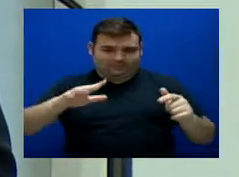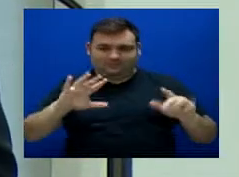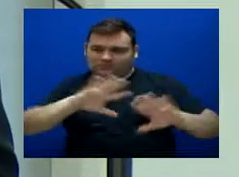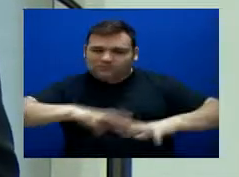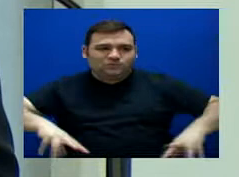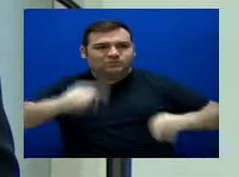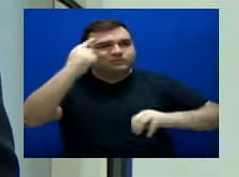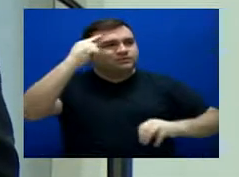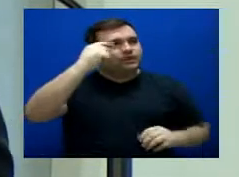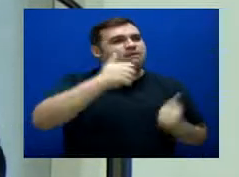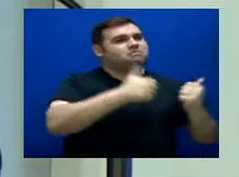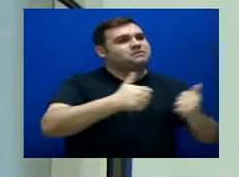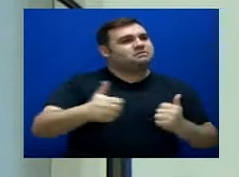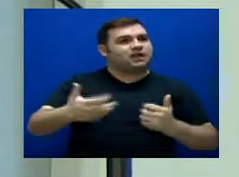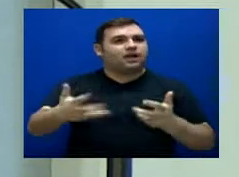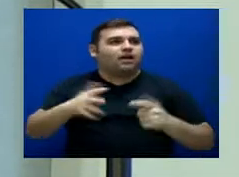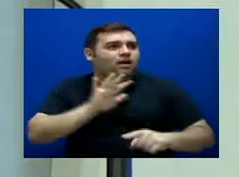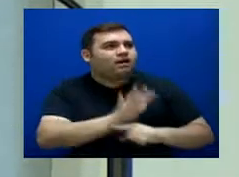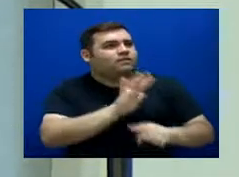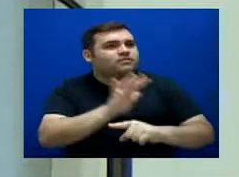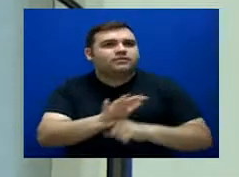que vai ser feito.